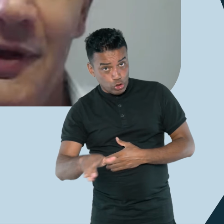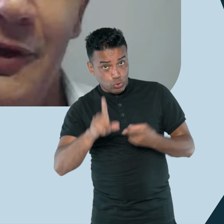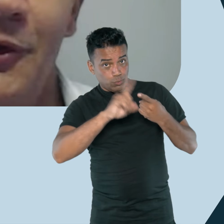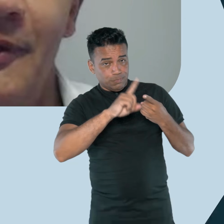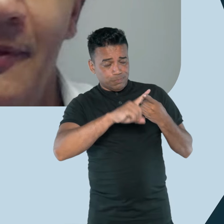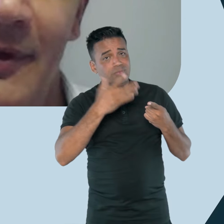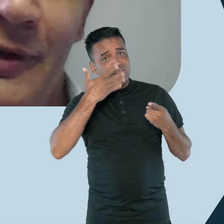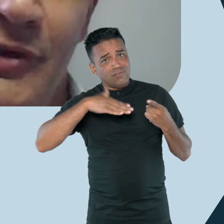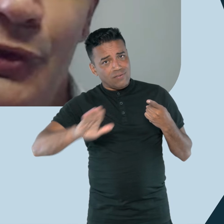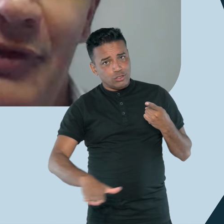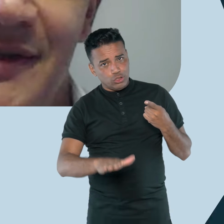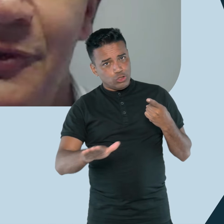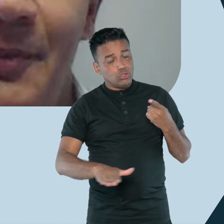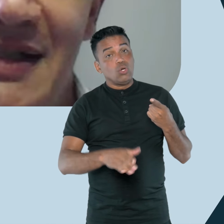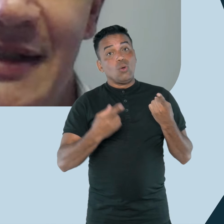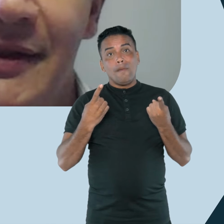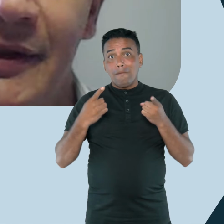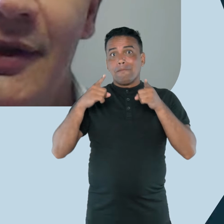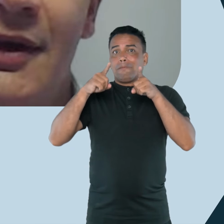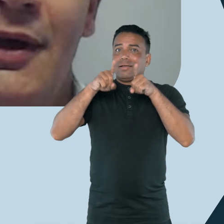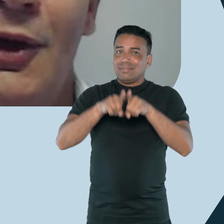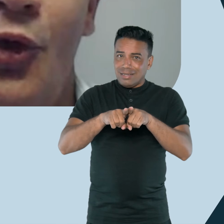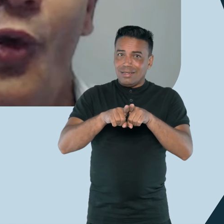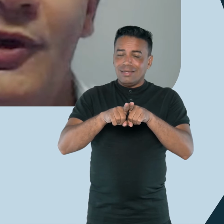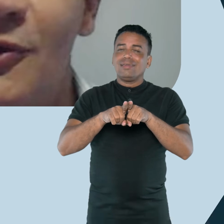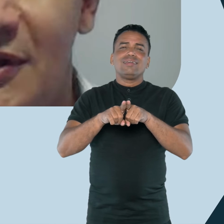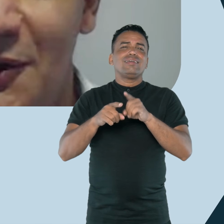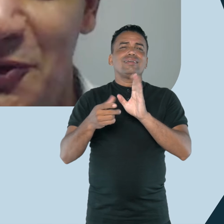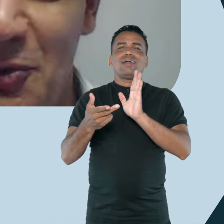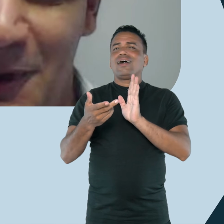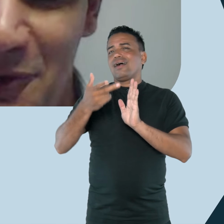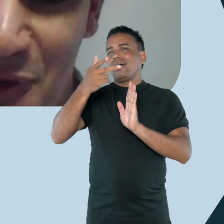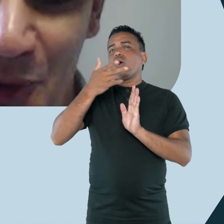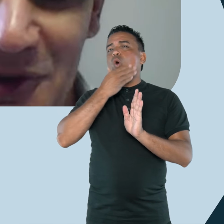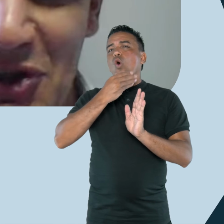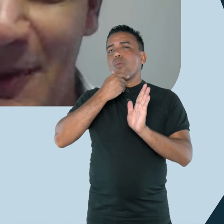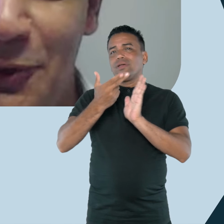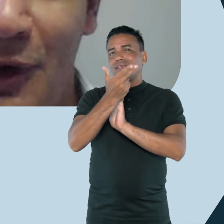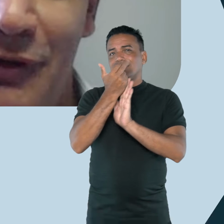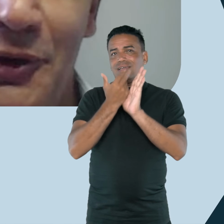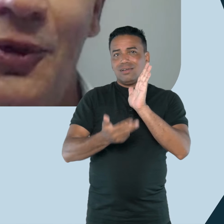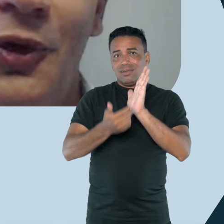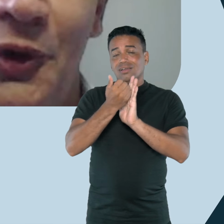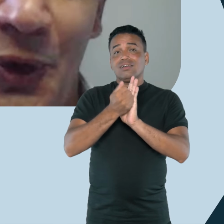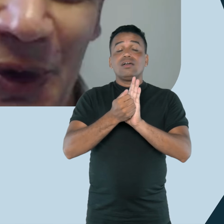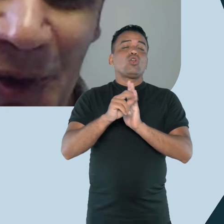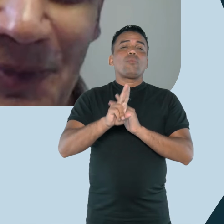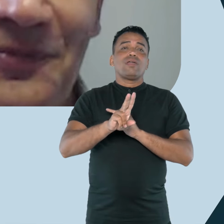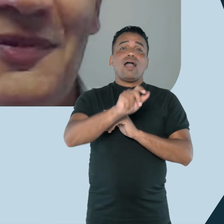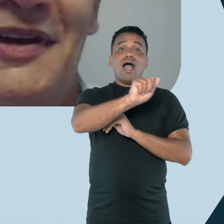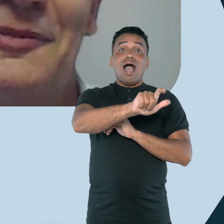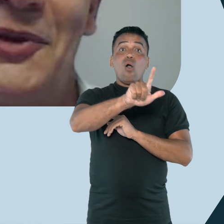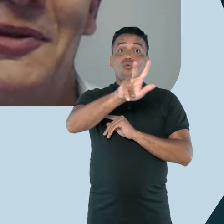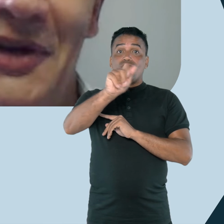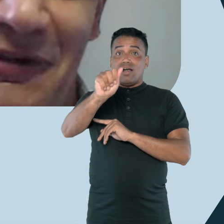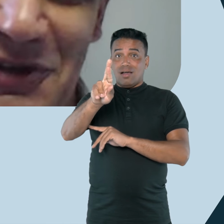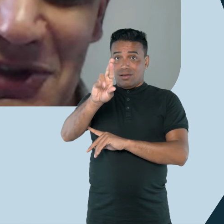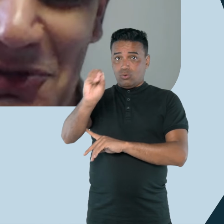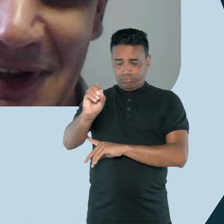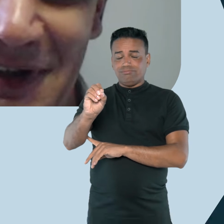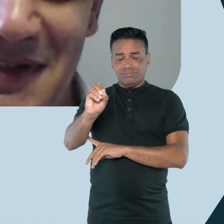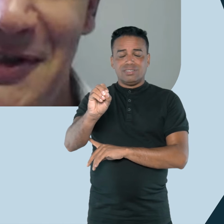infantil, que eu estou fazendo em parceria com um ilustrador de Belo Horizonte, chamado Álvaro Rô. Então,